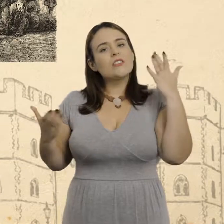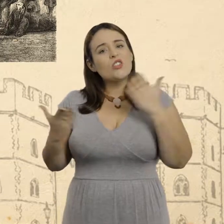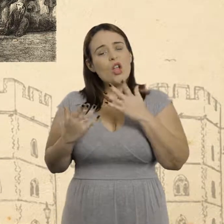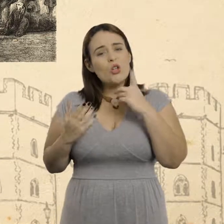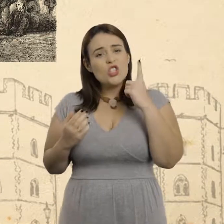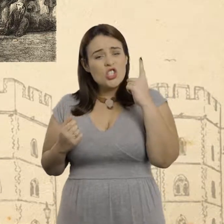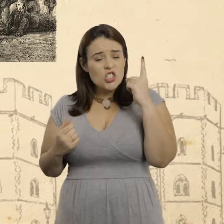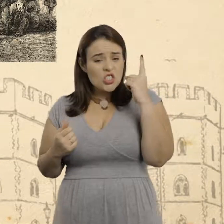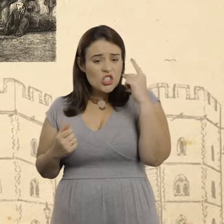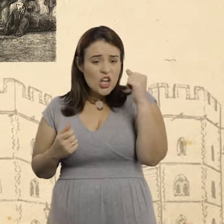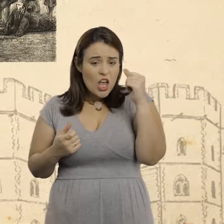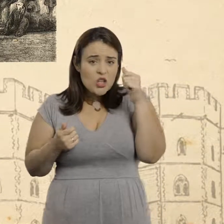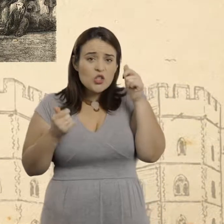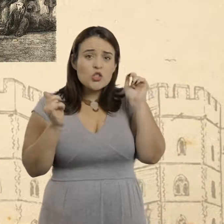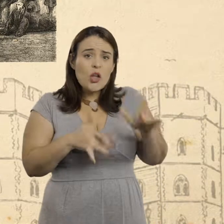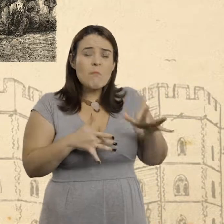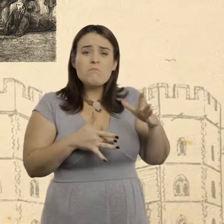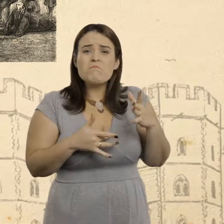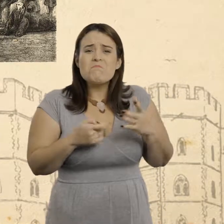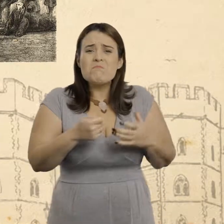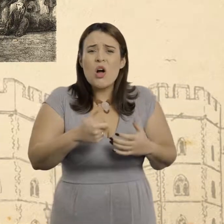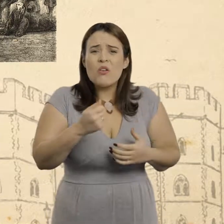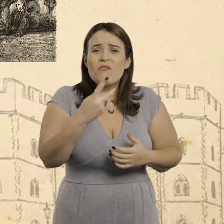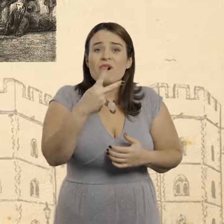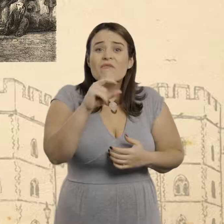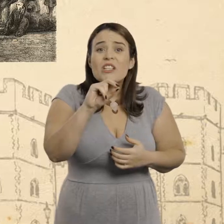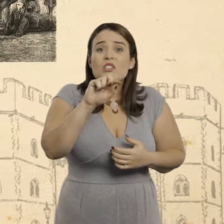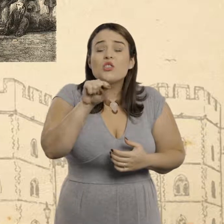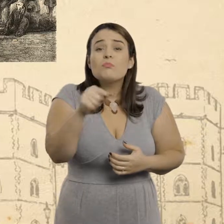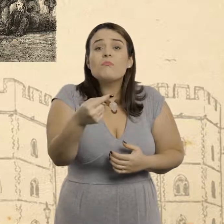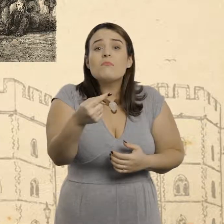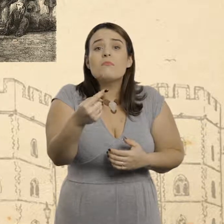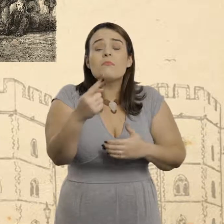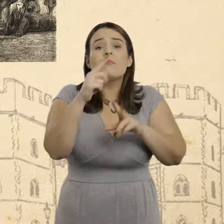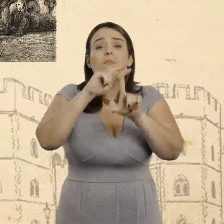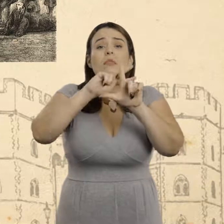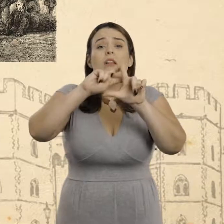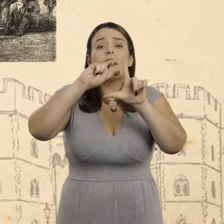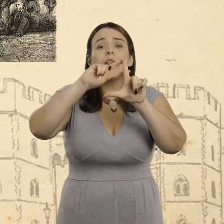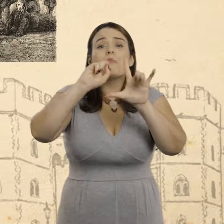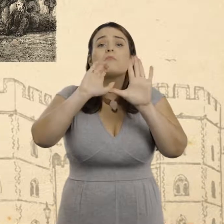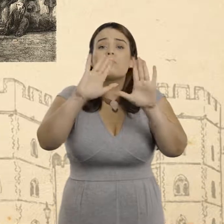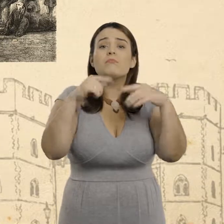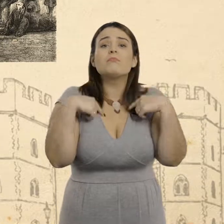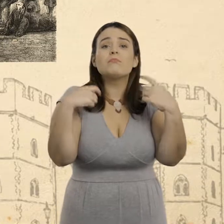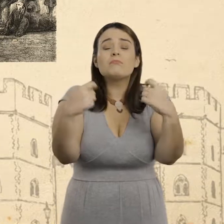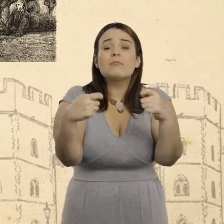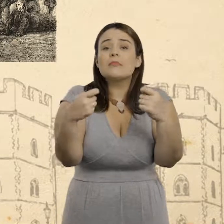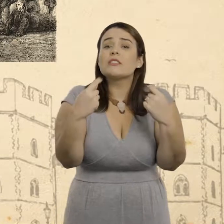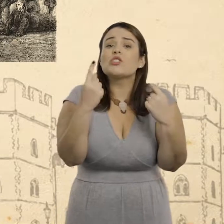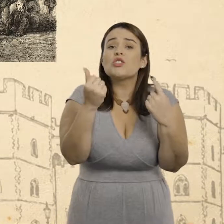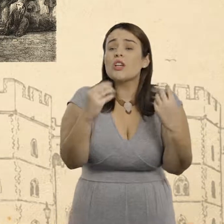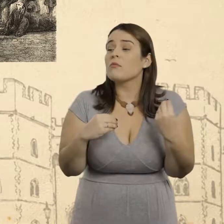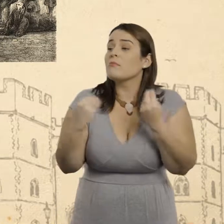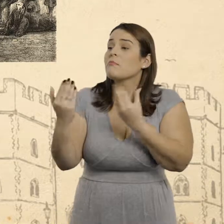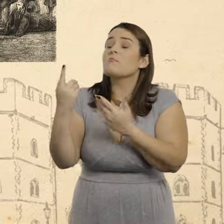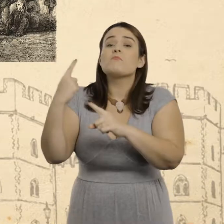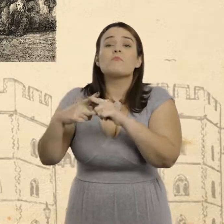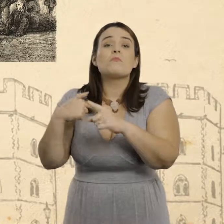um resto do dinheiro. Tinha 20.000 libras, mas deveria entregar o dinheiro por ter perdido a